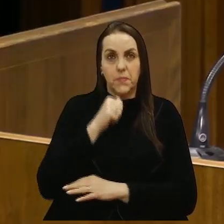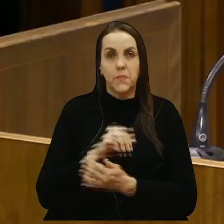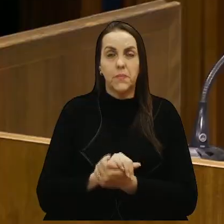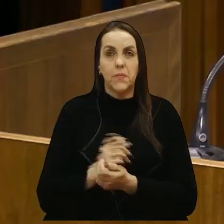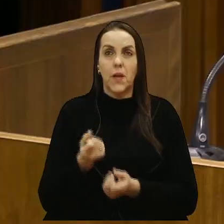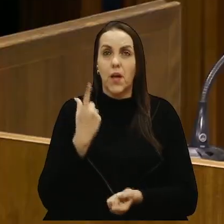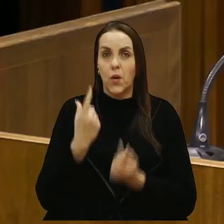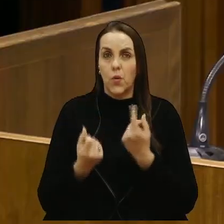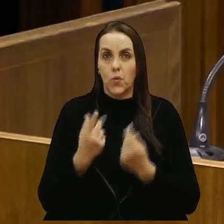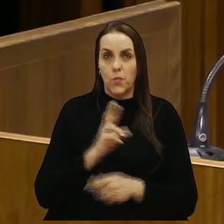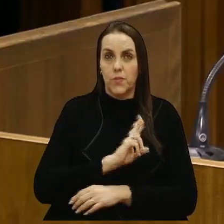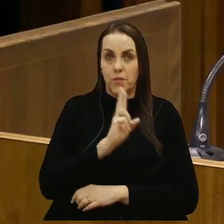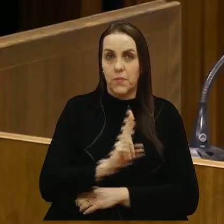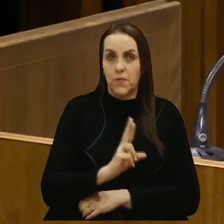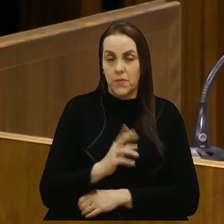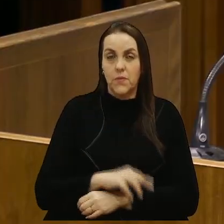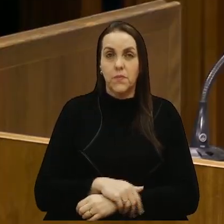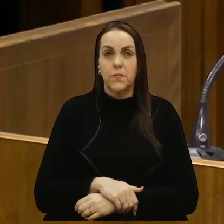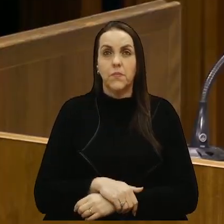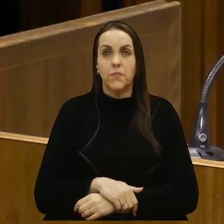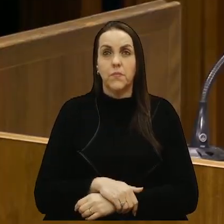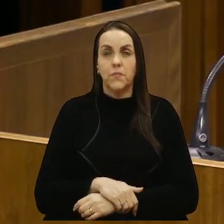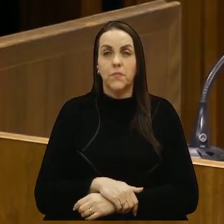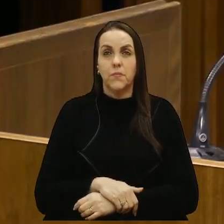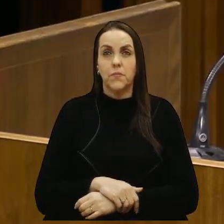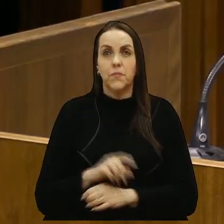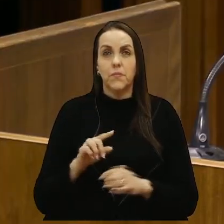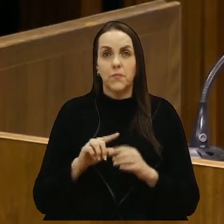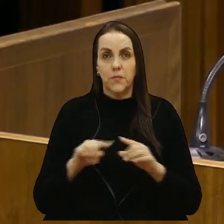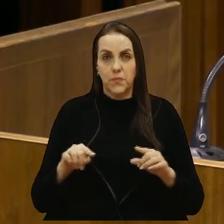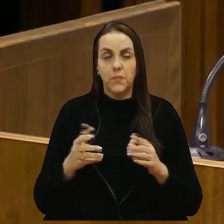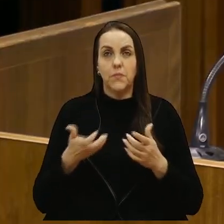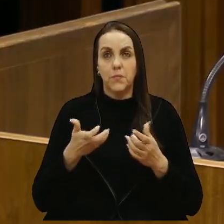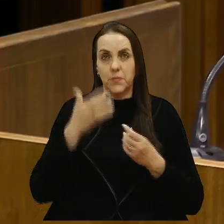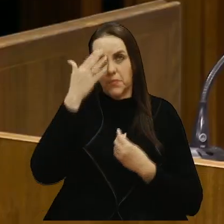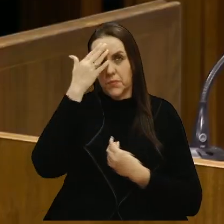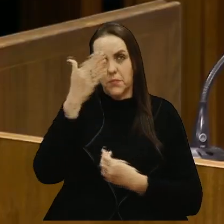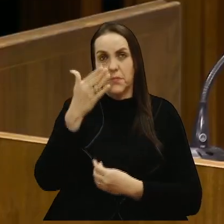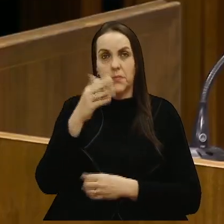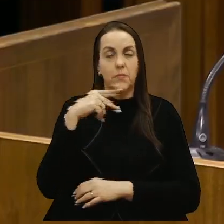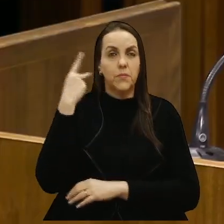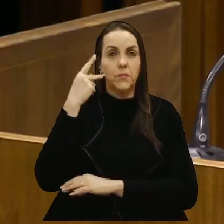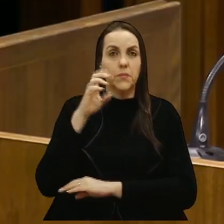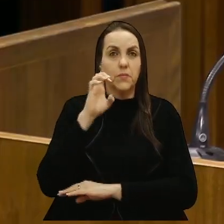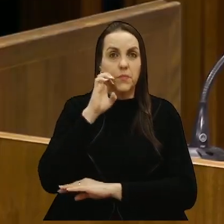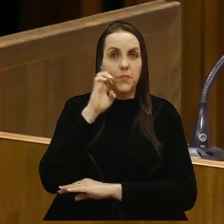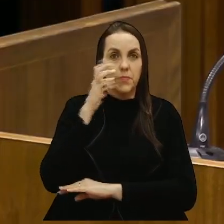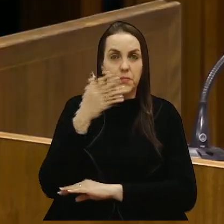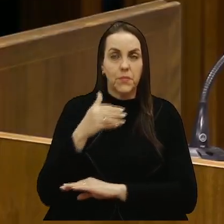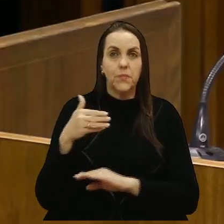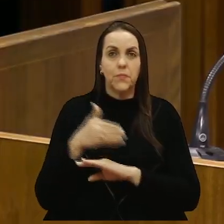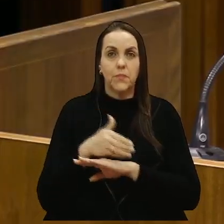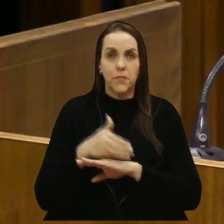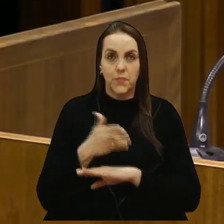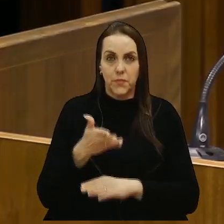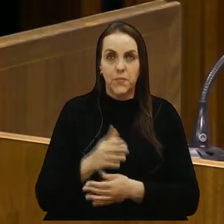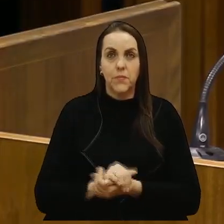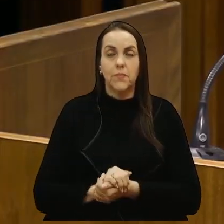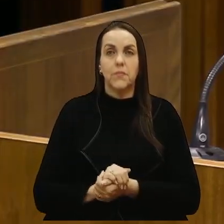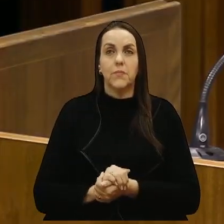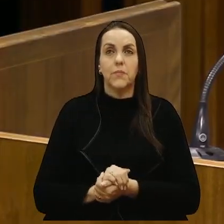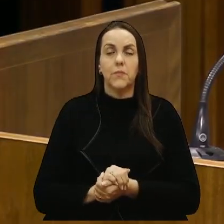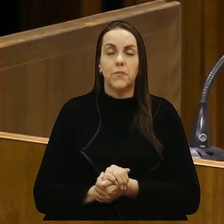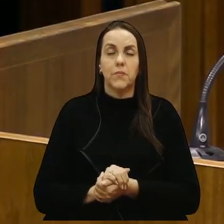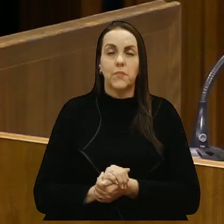algumas representações, mas quero aqui agradecer a vereadora Estela, que participou como membro